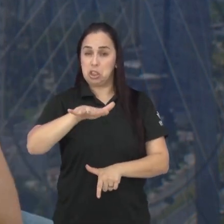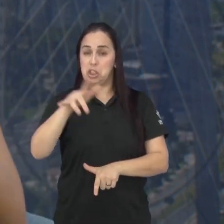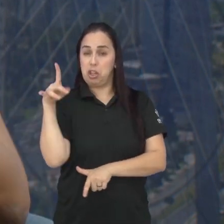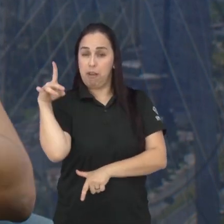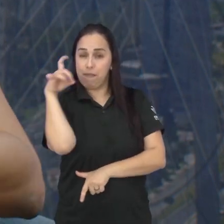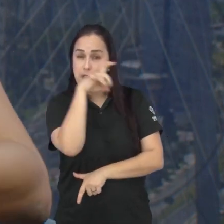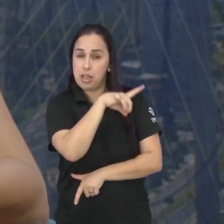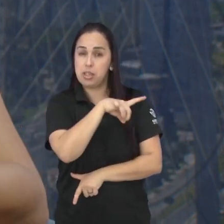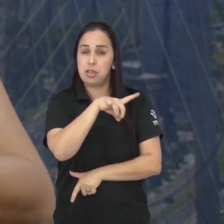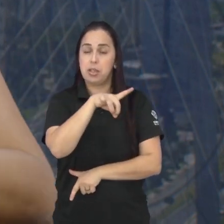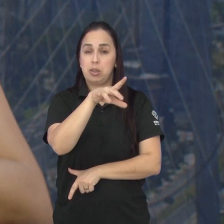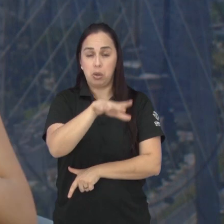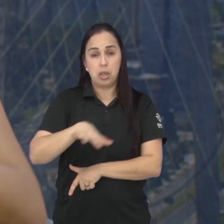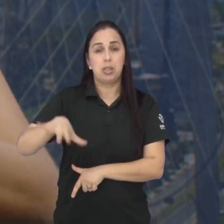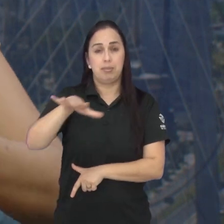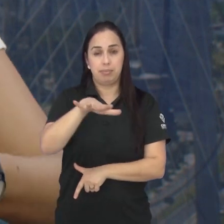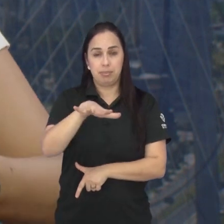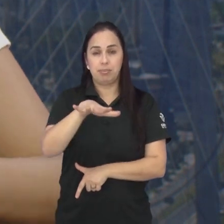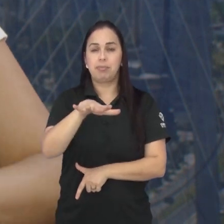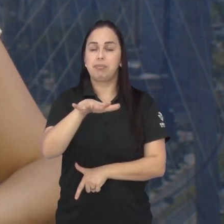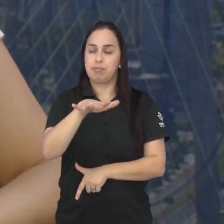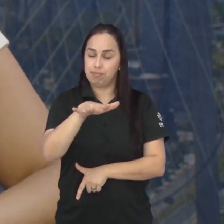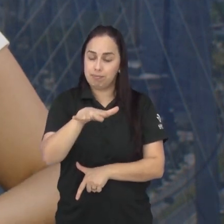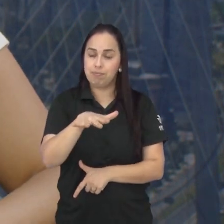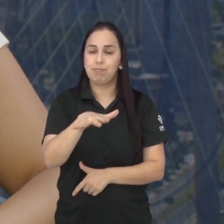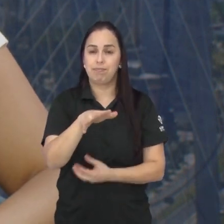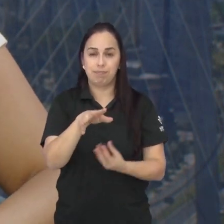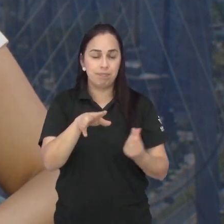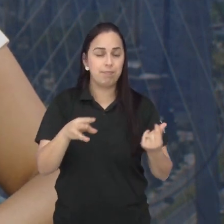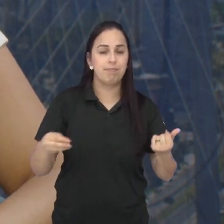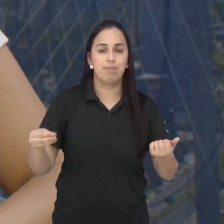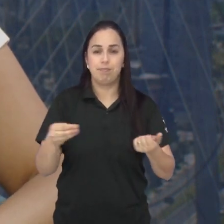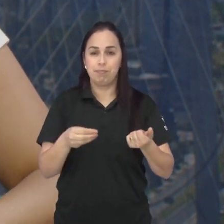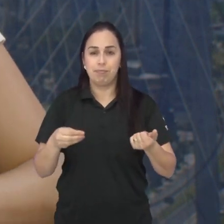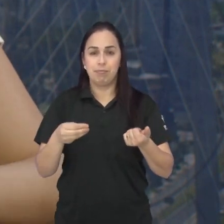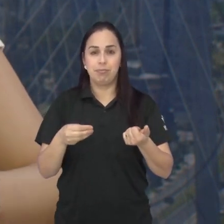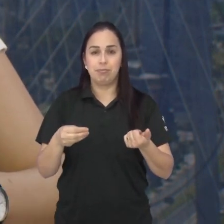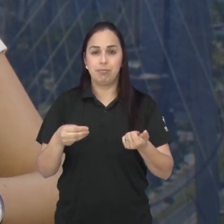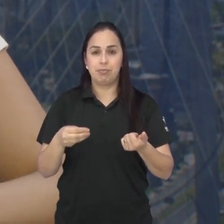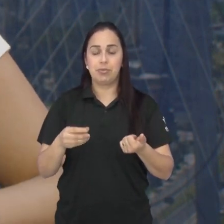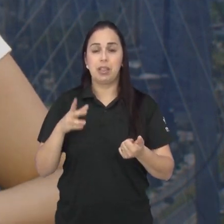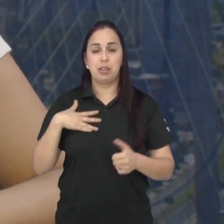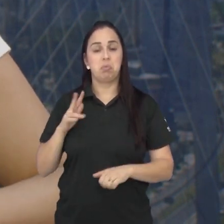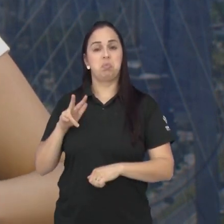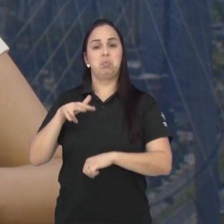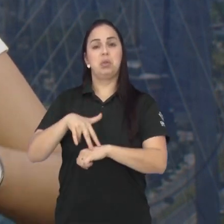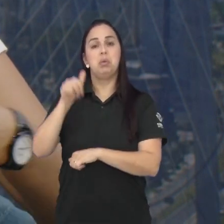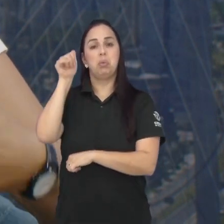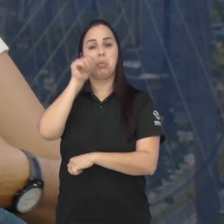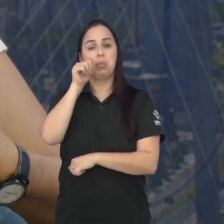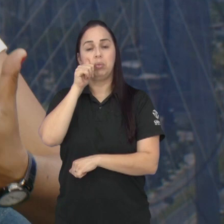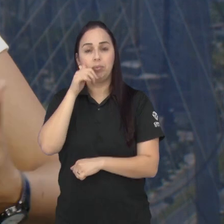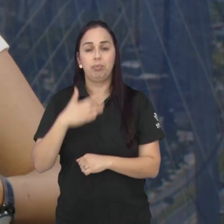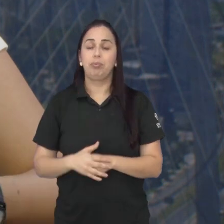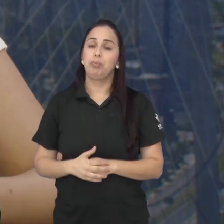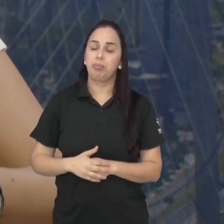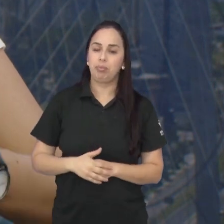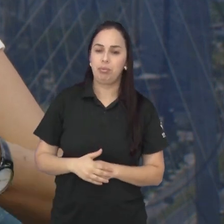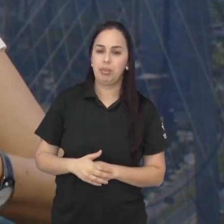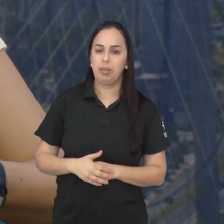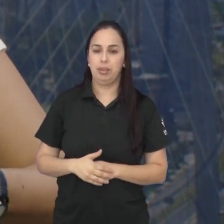hostil, um ambiente público e hostil, aí, né, a presença de mulheres, né? E aí a gente vai